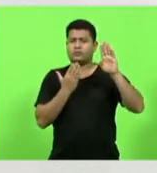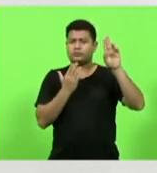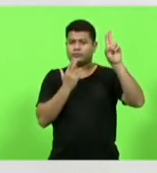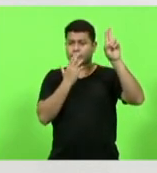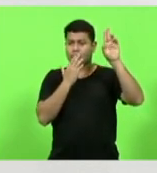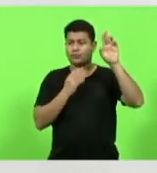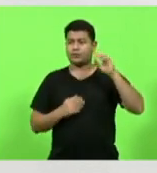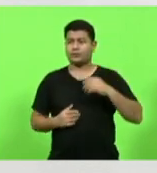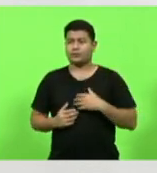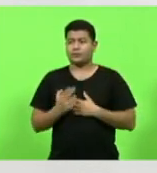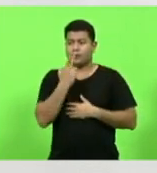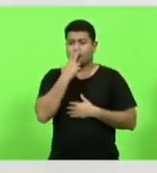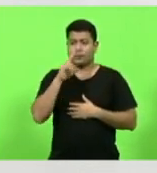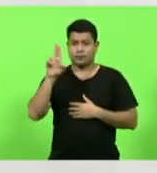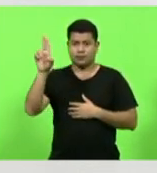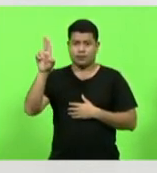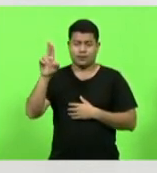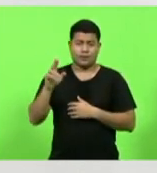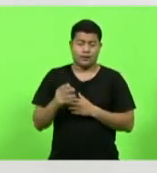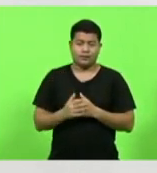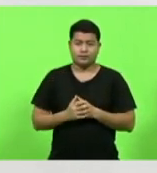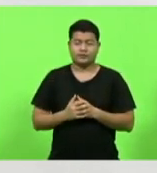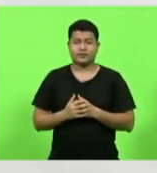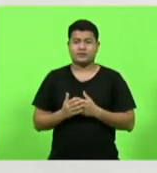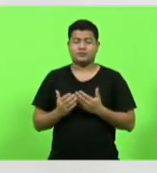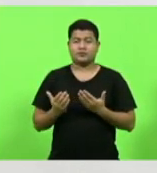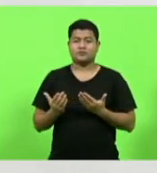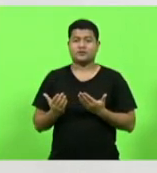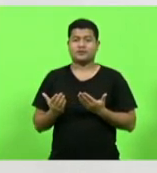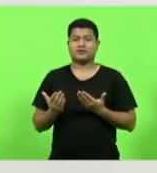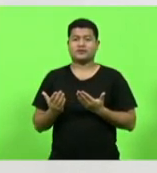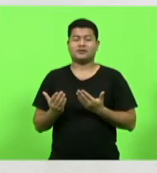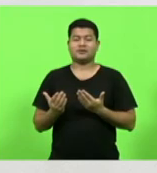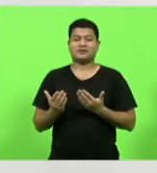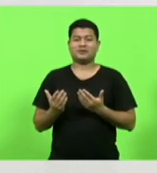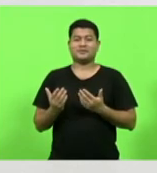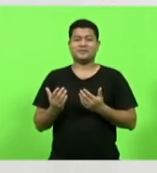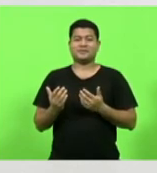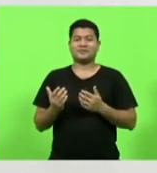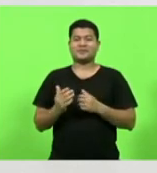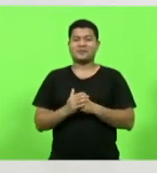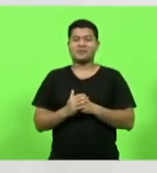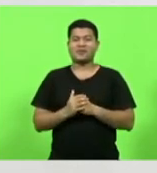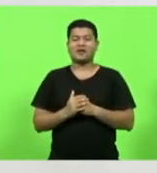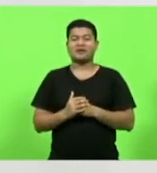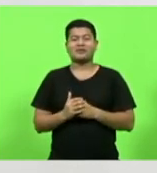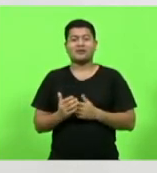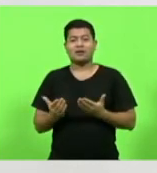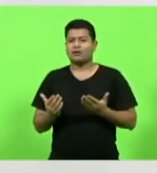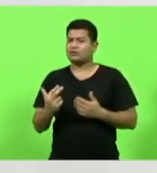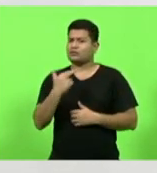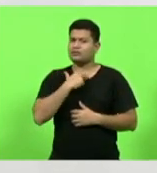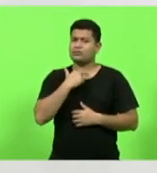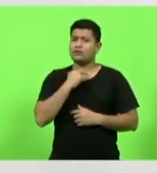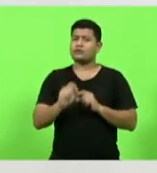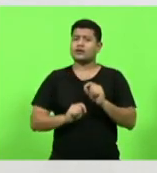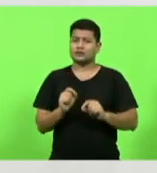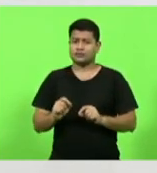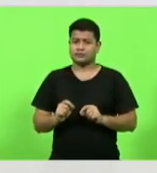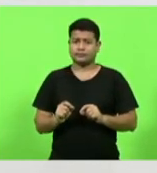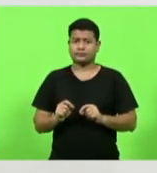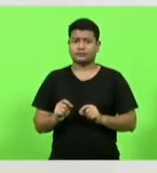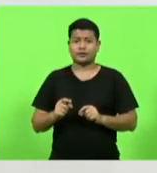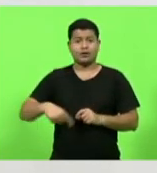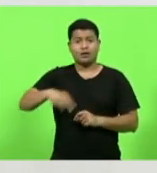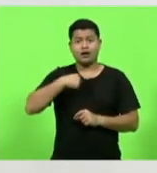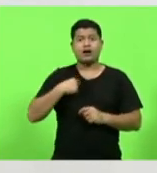E eu não posso admitir, porque nós, apoiadores do Bolsonaro, em hipótese alguma, jamais, fomos a